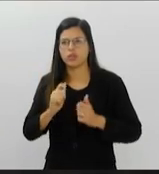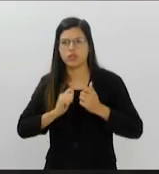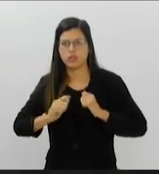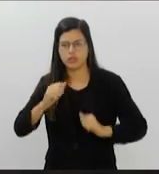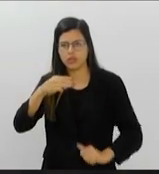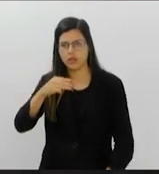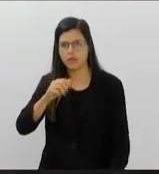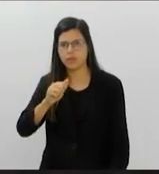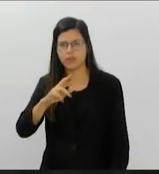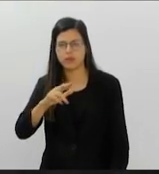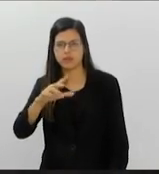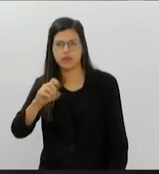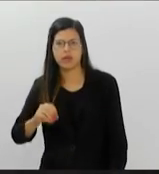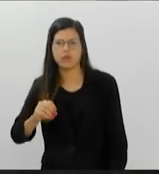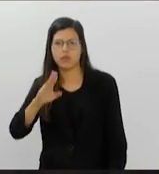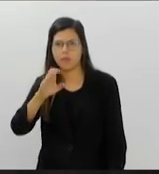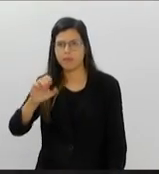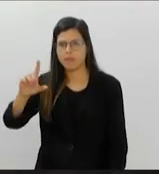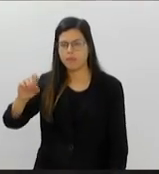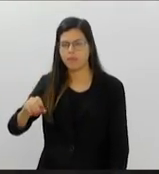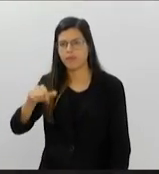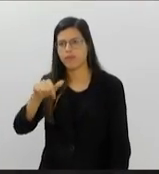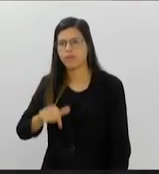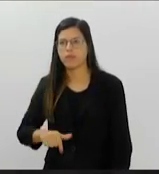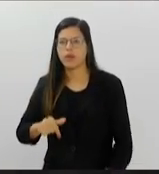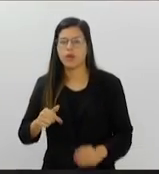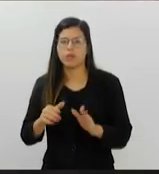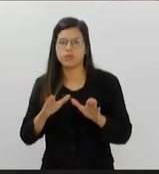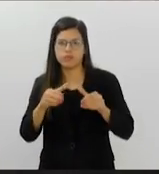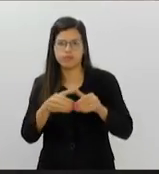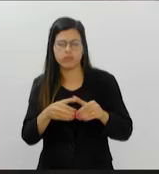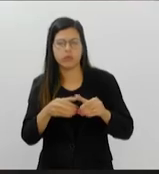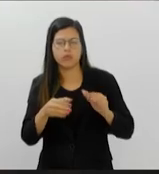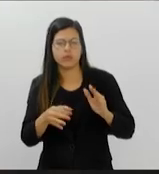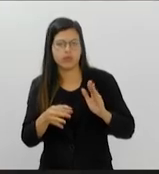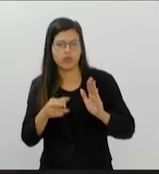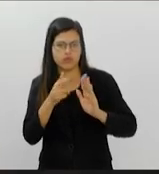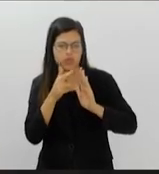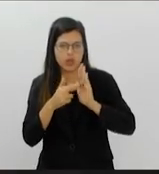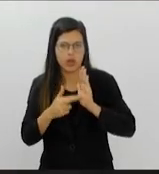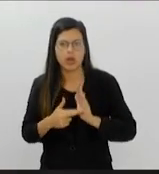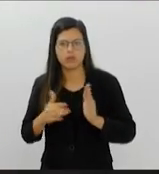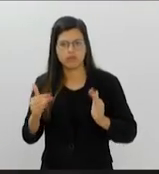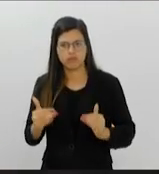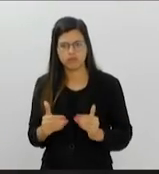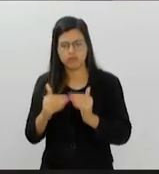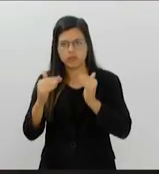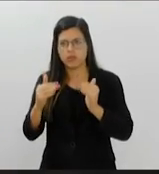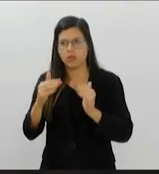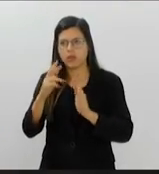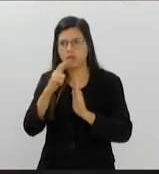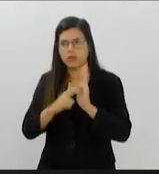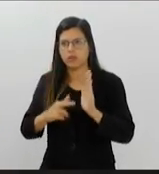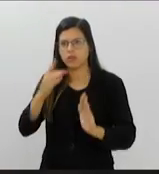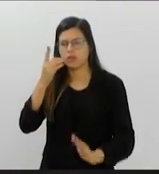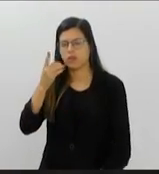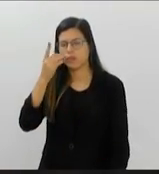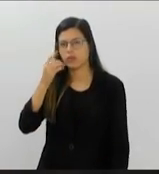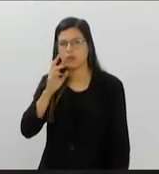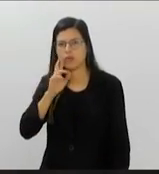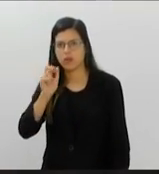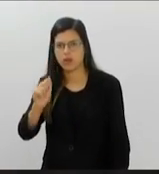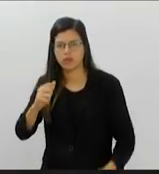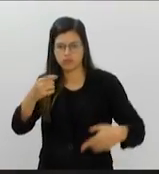Vieira Belo. Parecer da Comissão de Normas Internas e Proposições Externas favorável, relatoria do deputado Rodrigo Amorim. Em